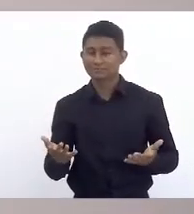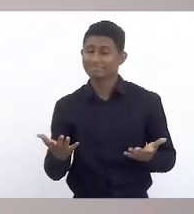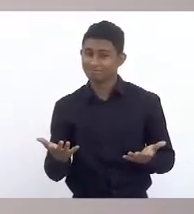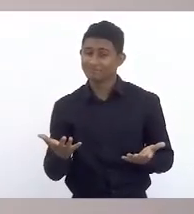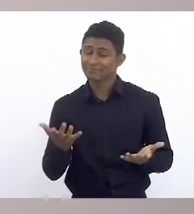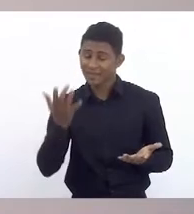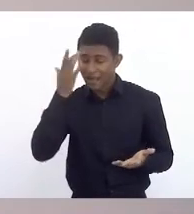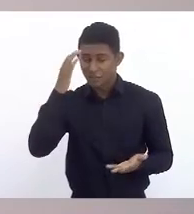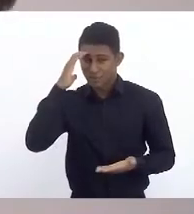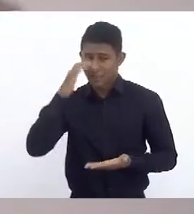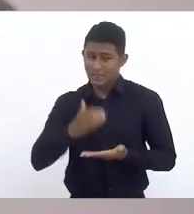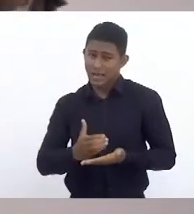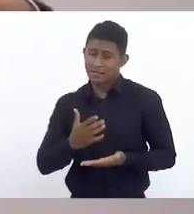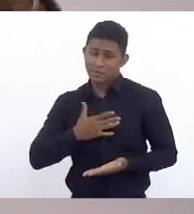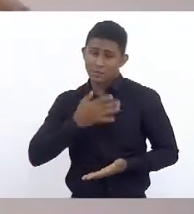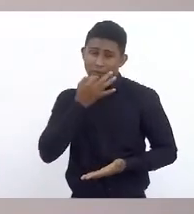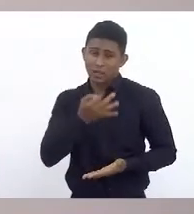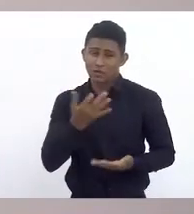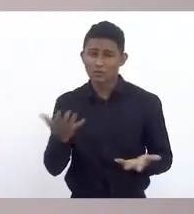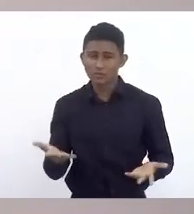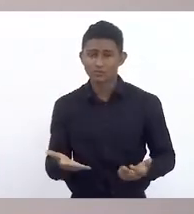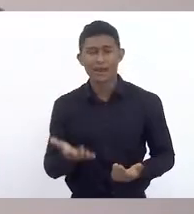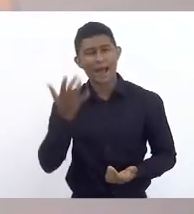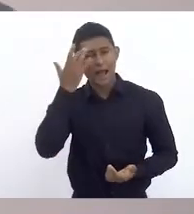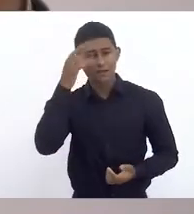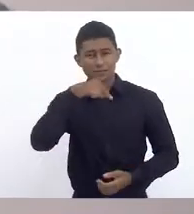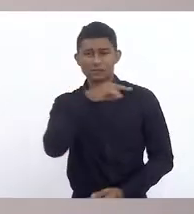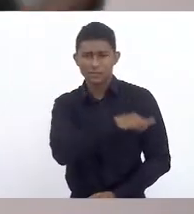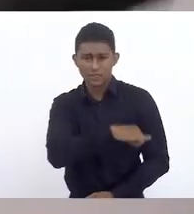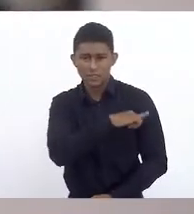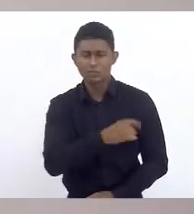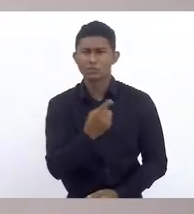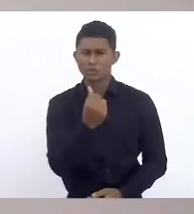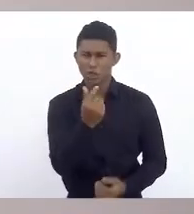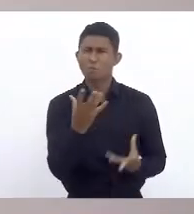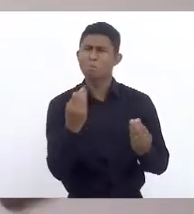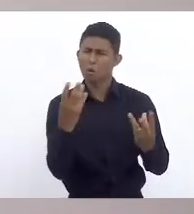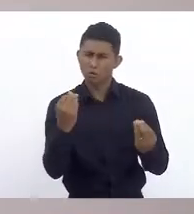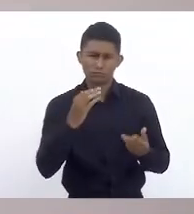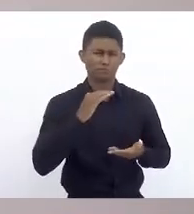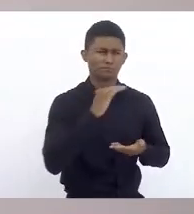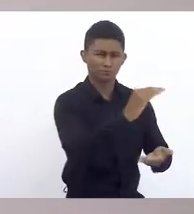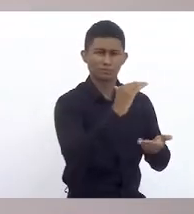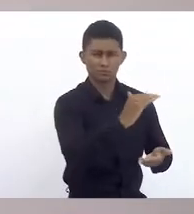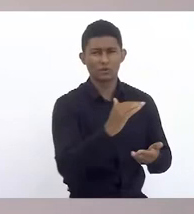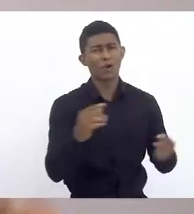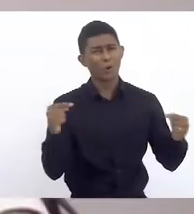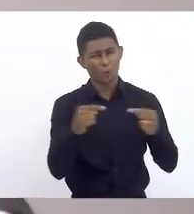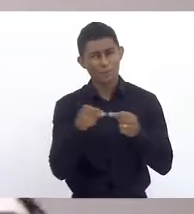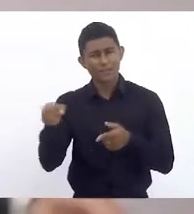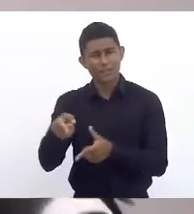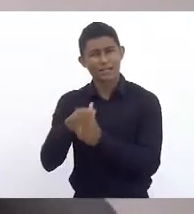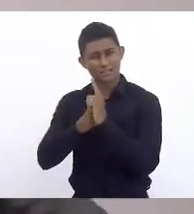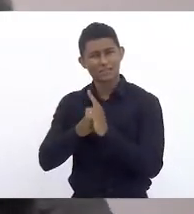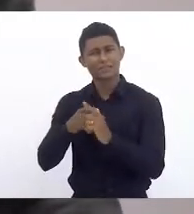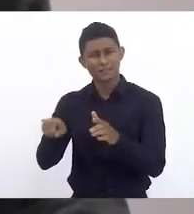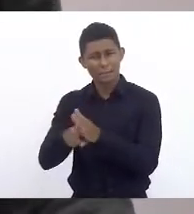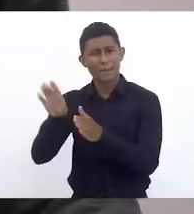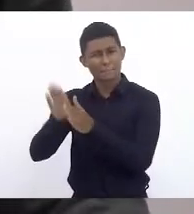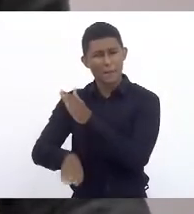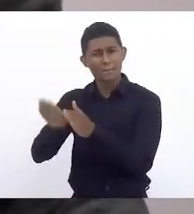defendê-la, mesmo como líder do governo. Eu acho que o Rio de Janeiro está investindo muito dinheiro aqui, que seria o governo federal, e a gente podia começar a bater o serviço da dívida.